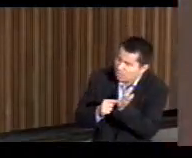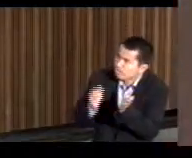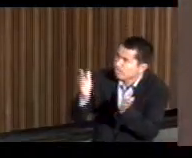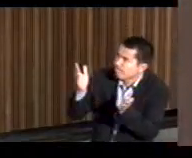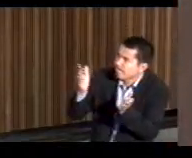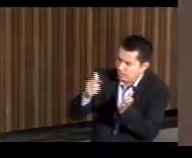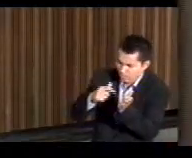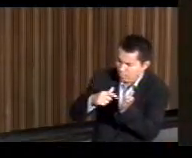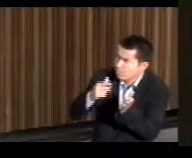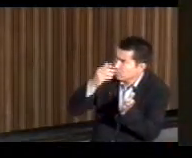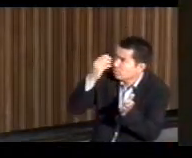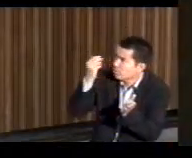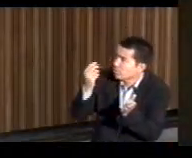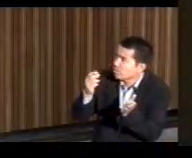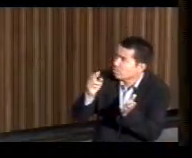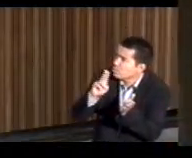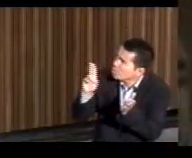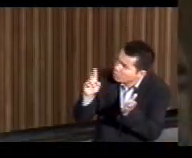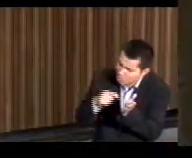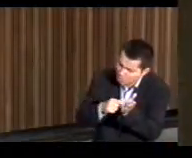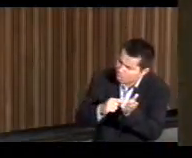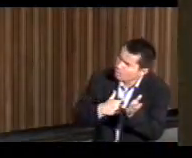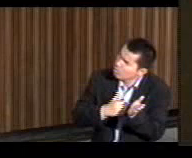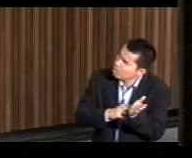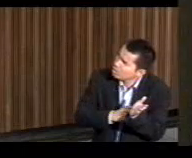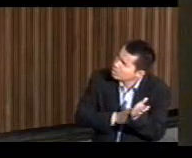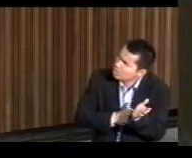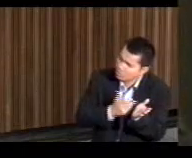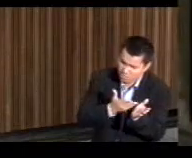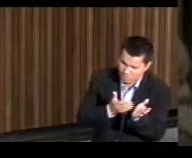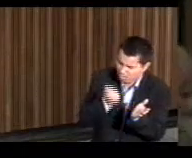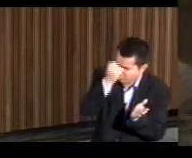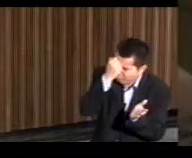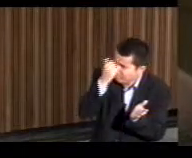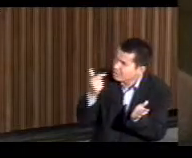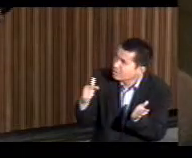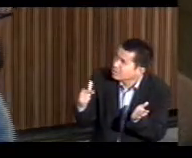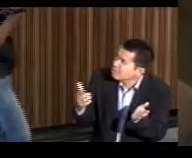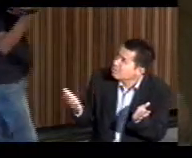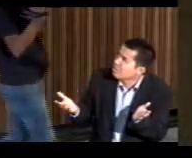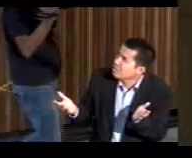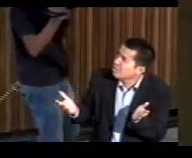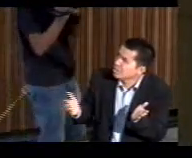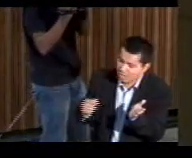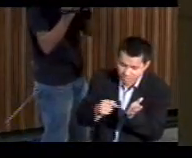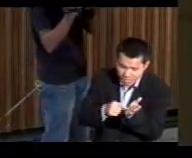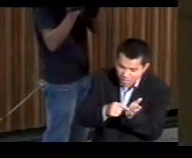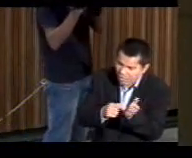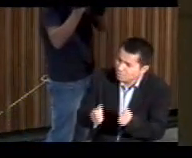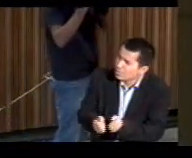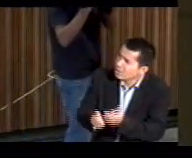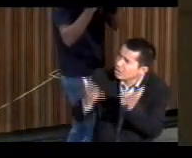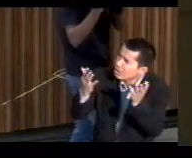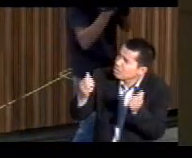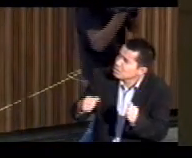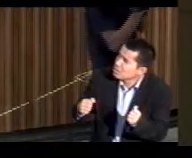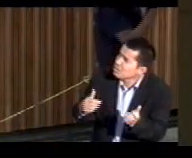as pessoas que você ama e que você está esperando Deus tocar a vida